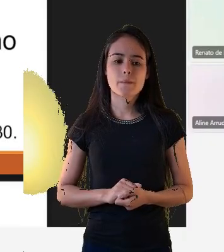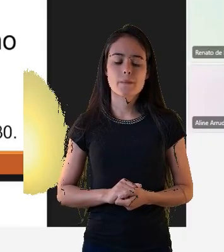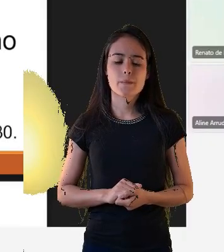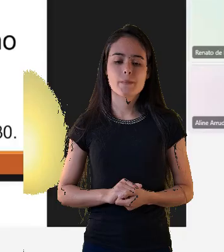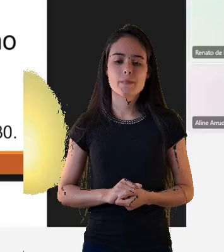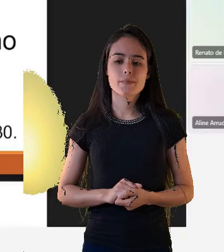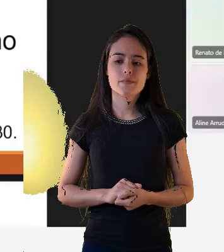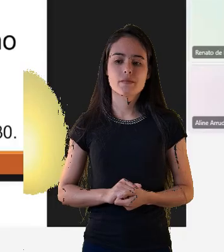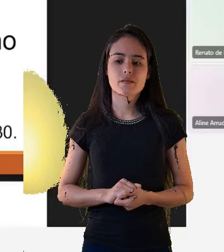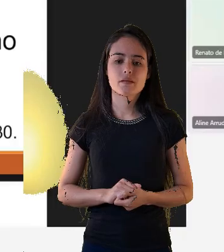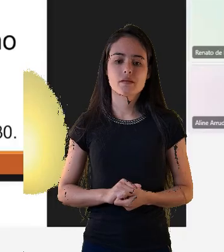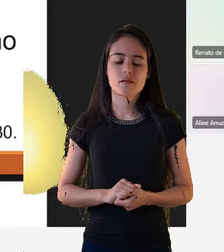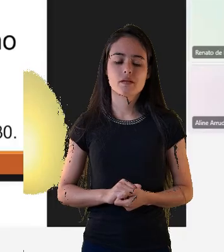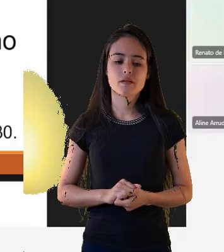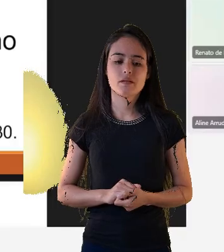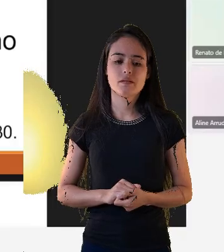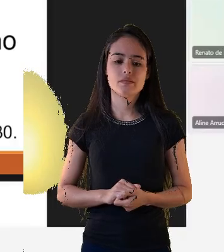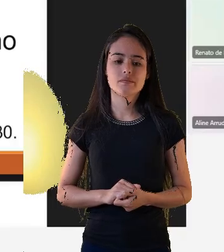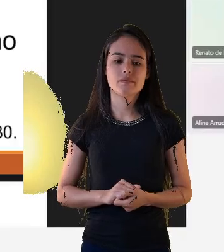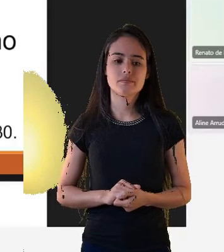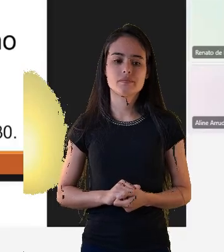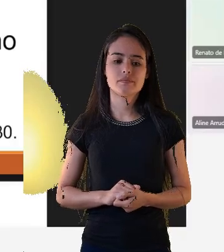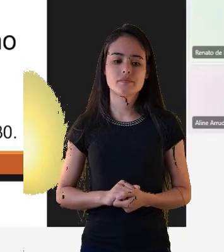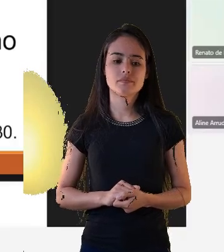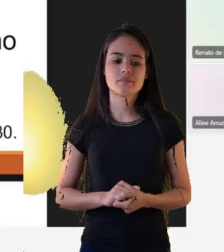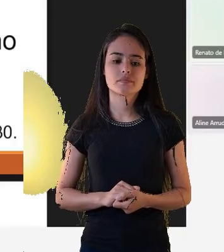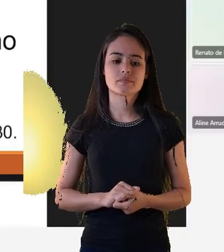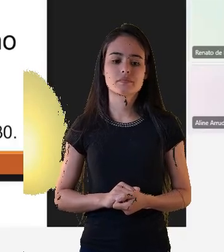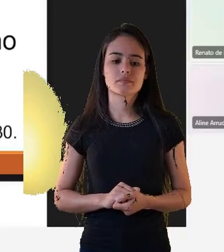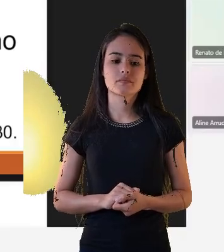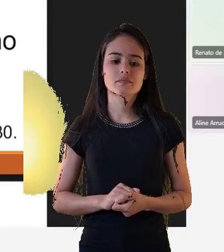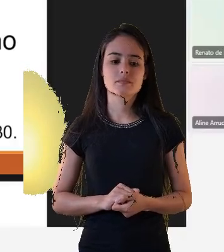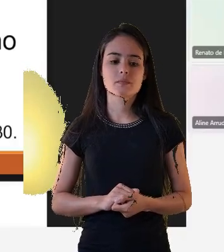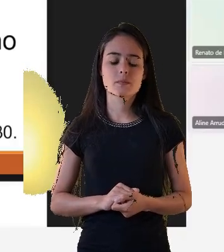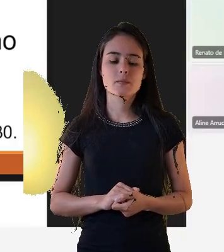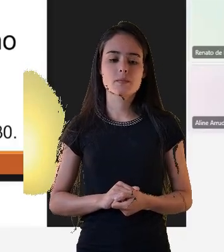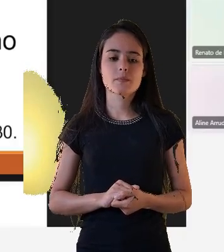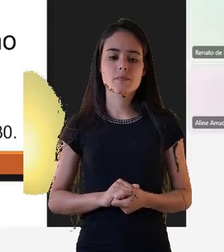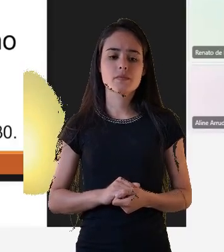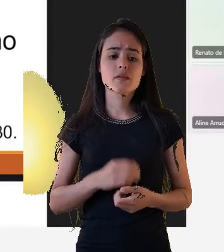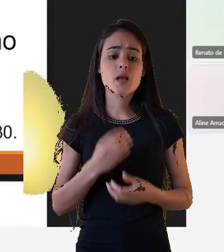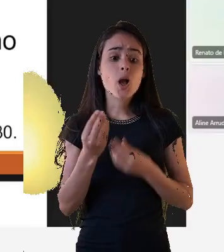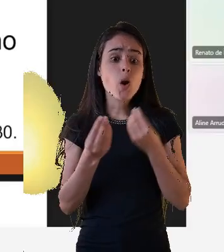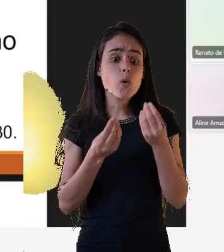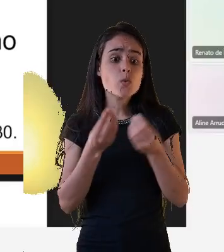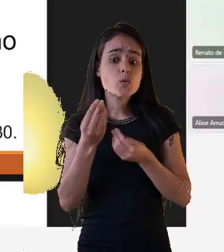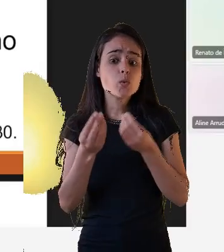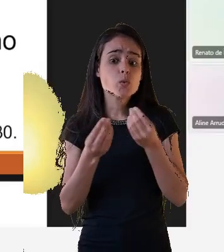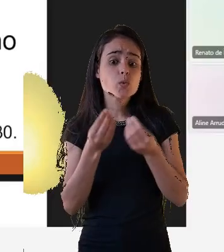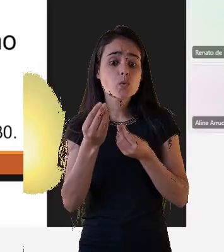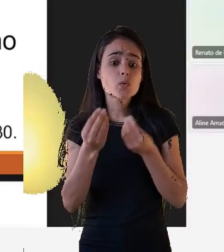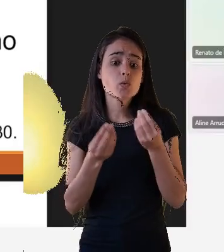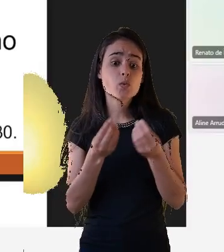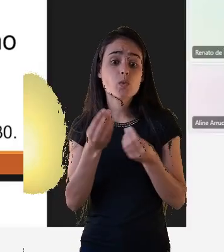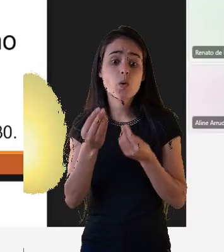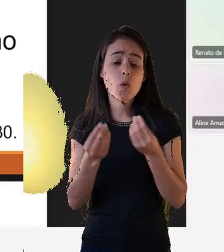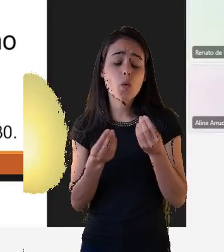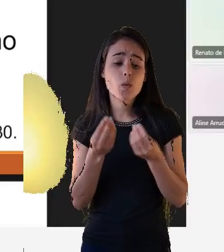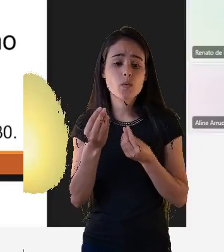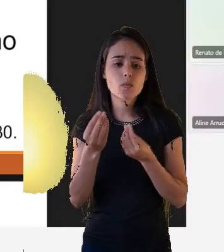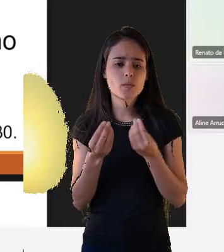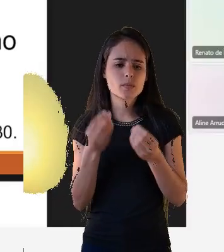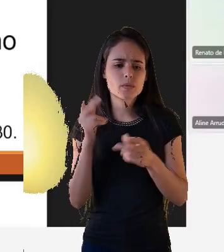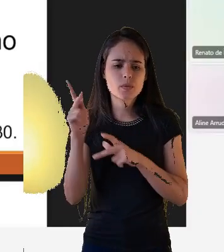muito conhecida, né? Então, por isso que eu trouxe aqui para abrir. E